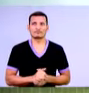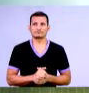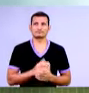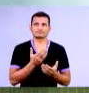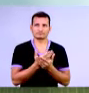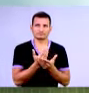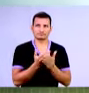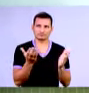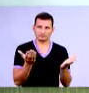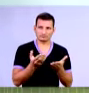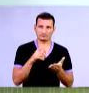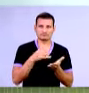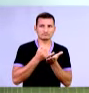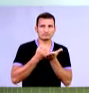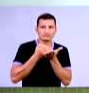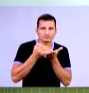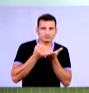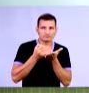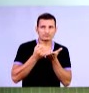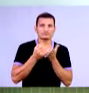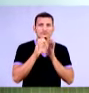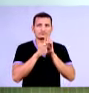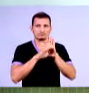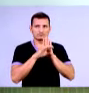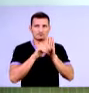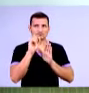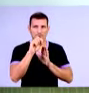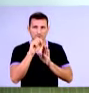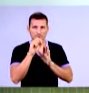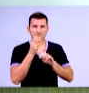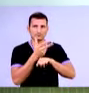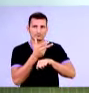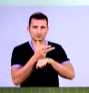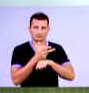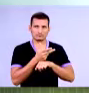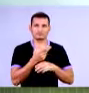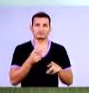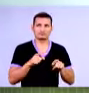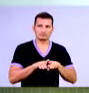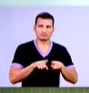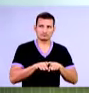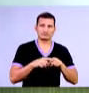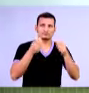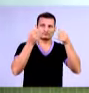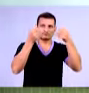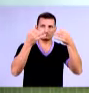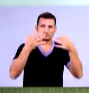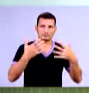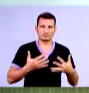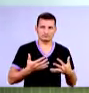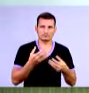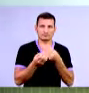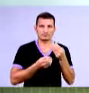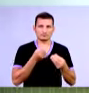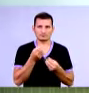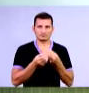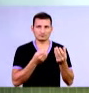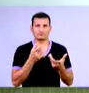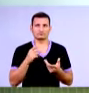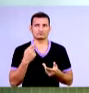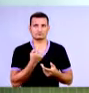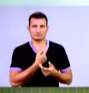é uma aula introdutória, né? Nós vamos conceituar o que é a multimídia. Nós pretendemos também exemplificar como nós chegamos até